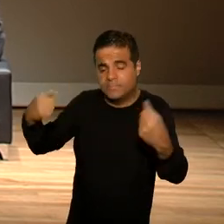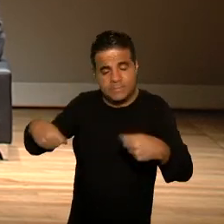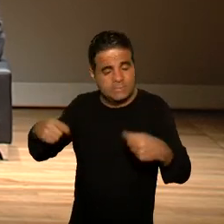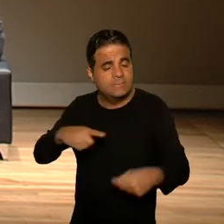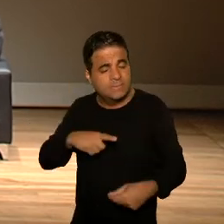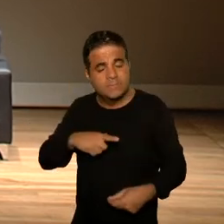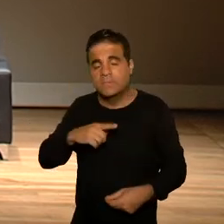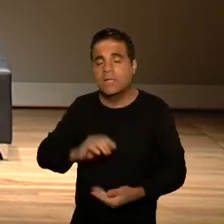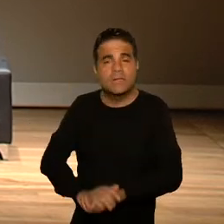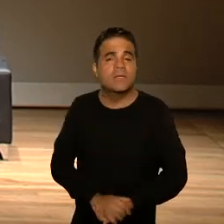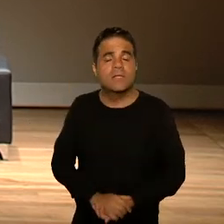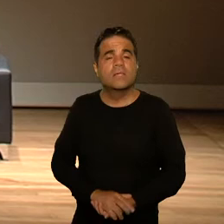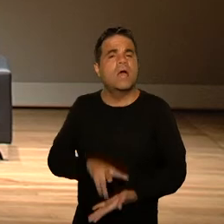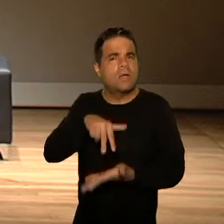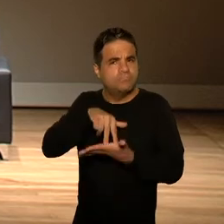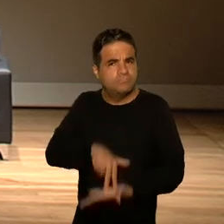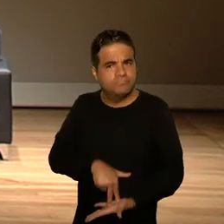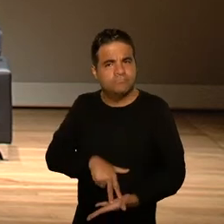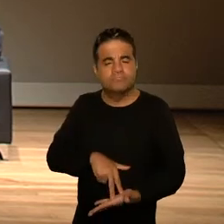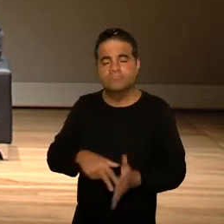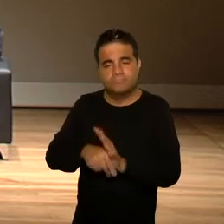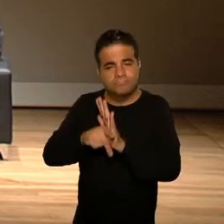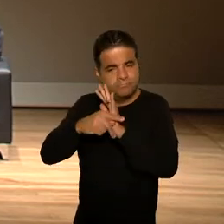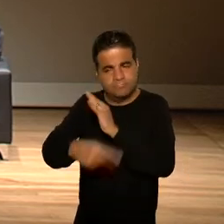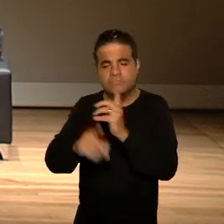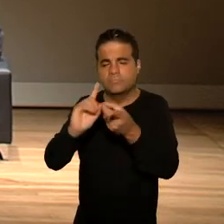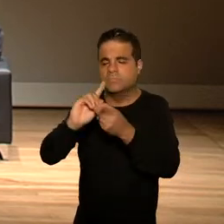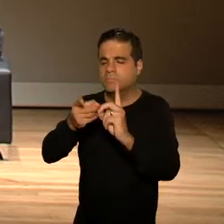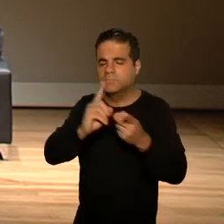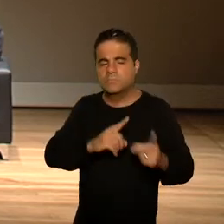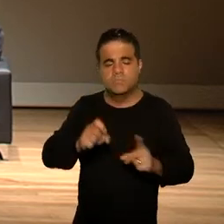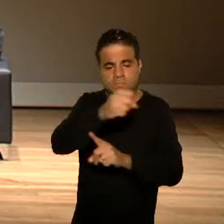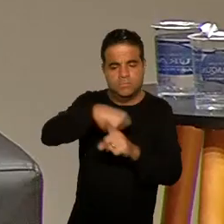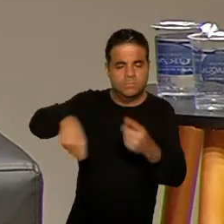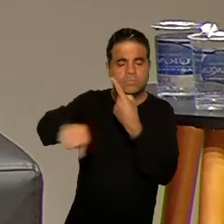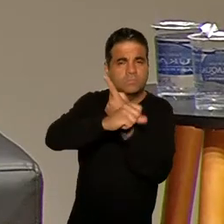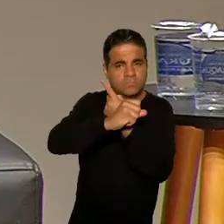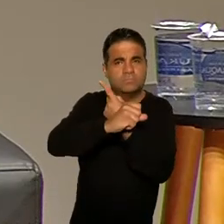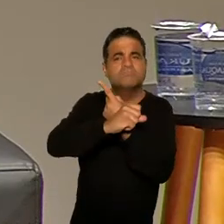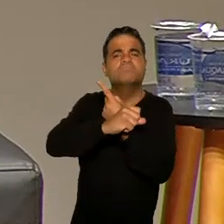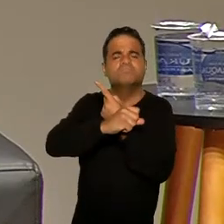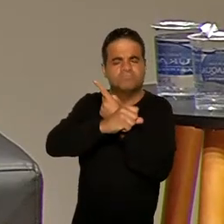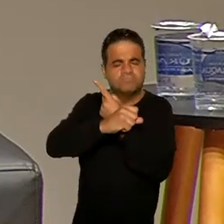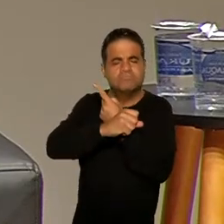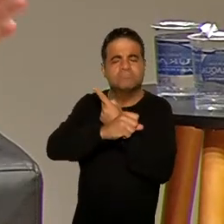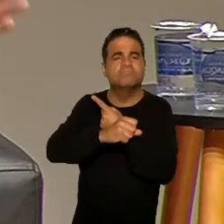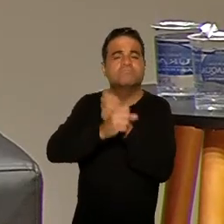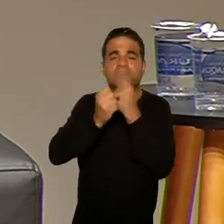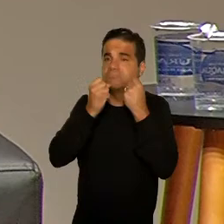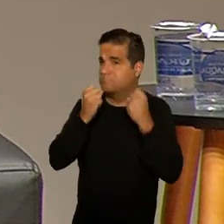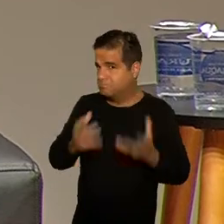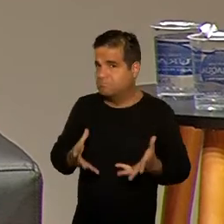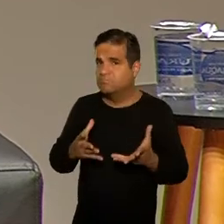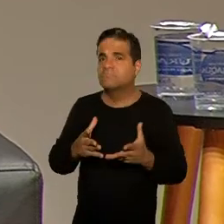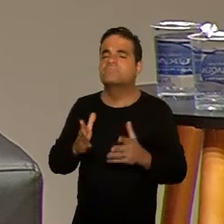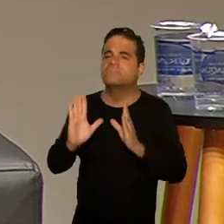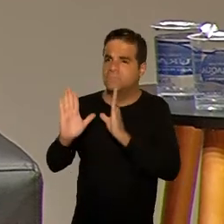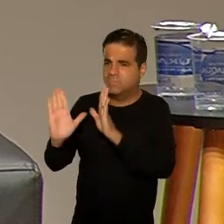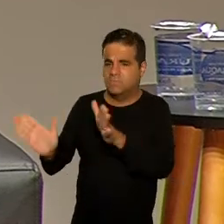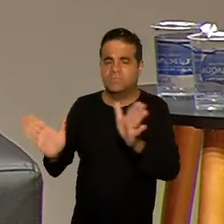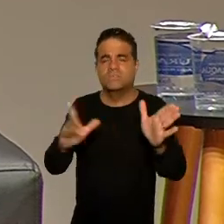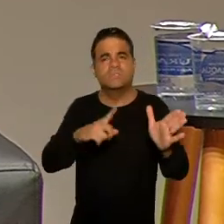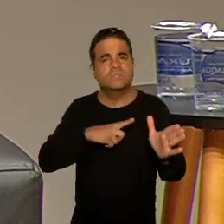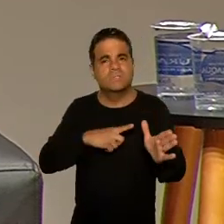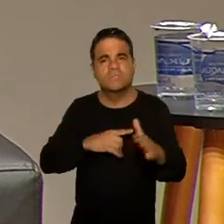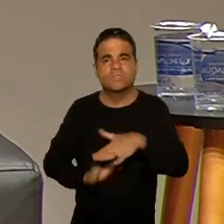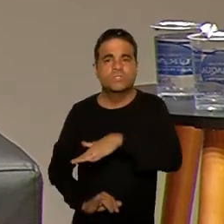sim os antagonismos são partes da dinâmica social acho que as instituições embora a gente esteja falando